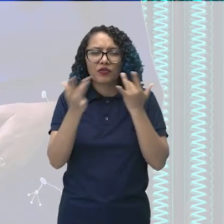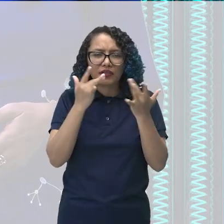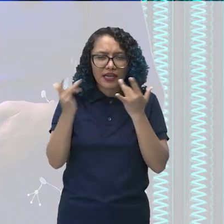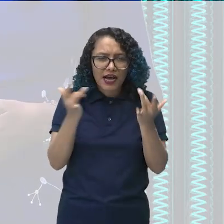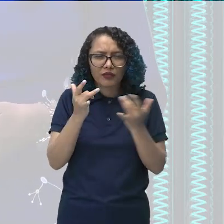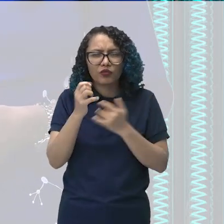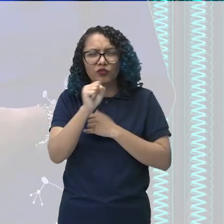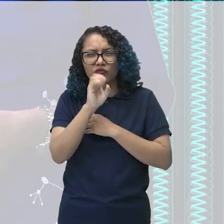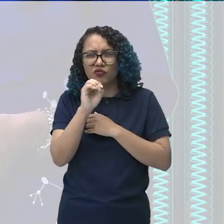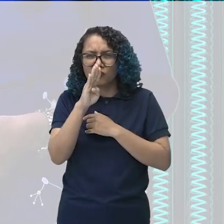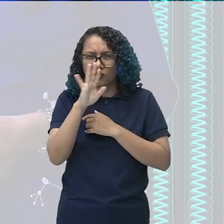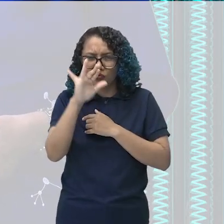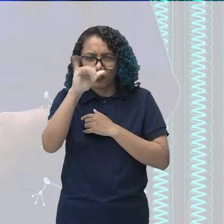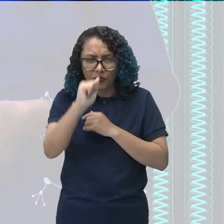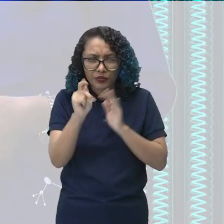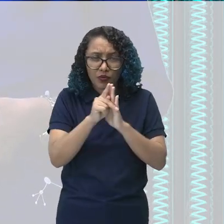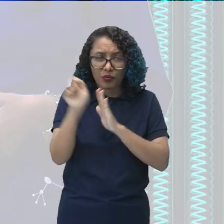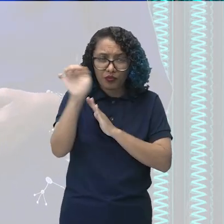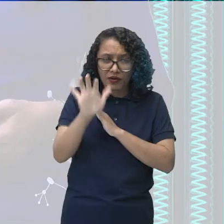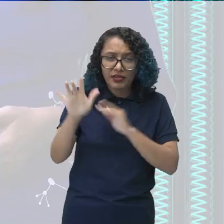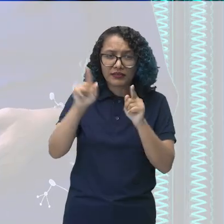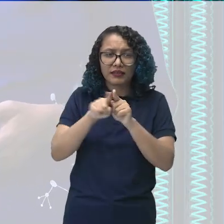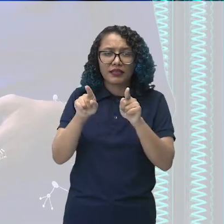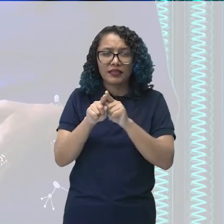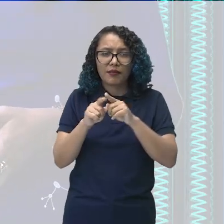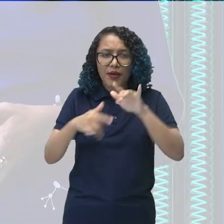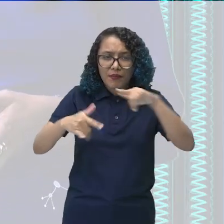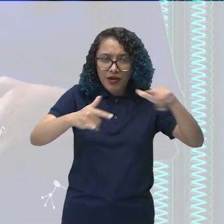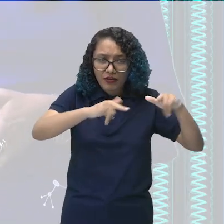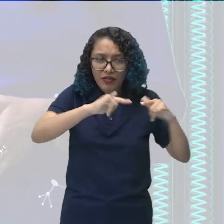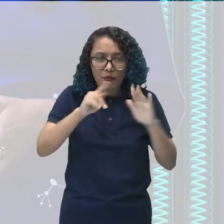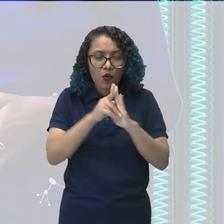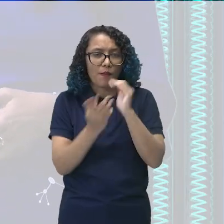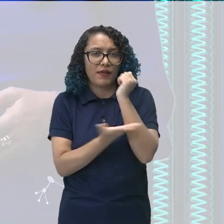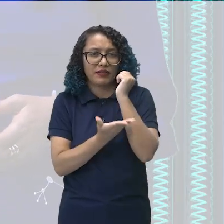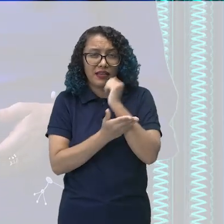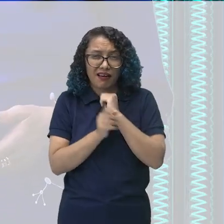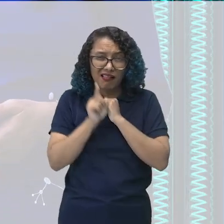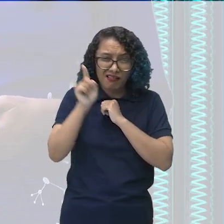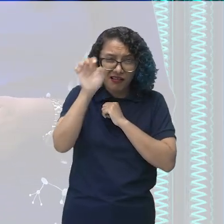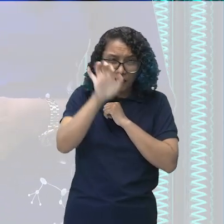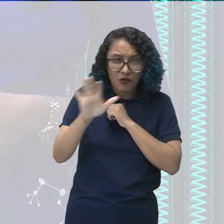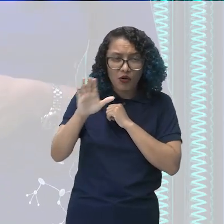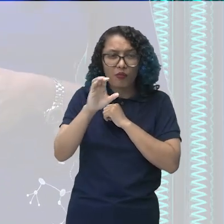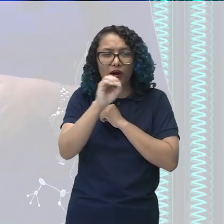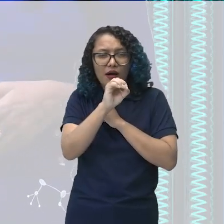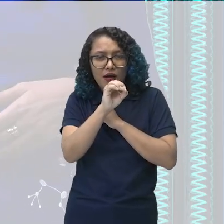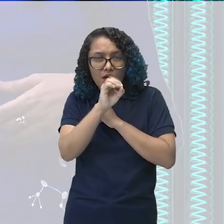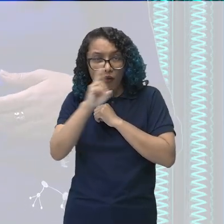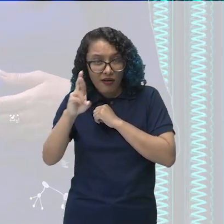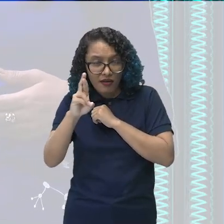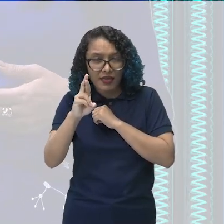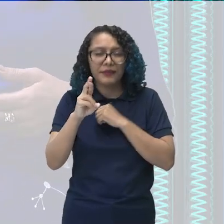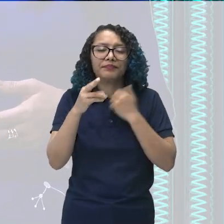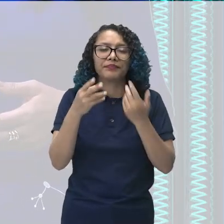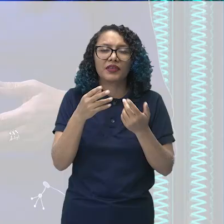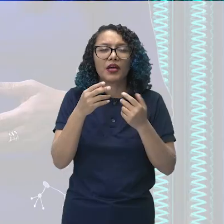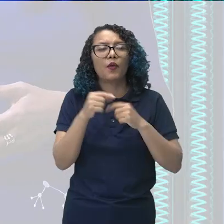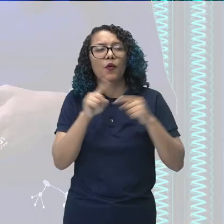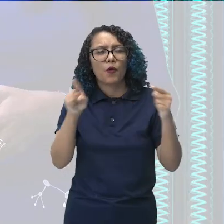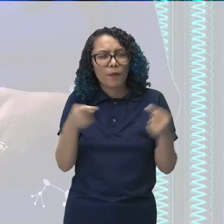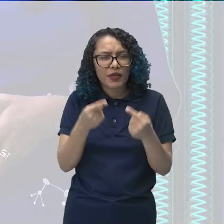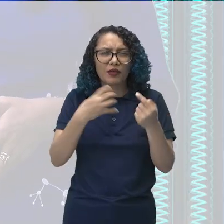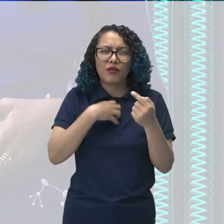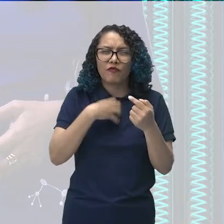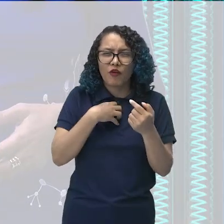da Ásia até as marionetes de madeira da Europa Oriental. Este estilo permite uma abordagem